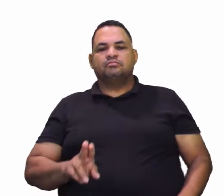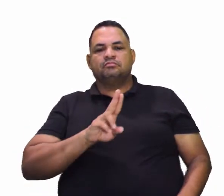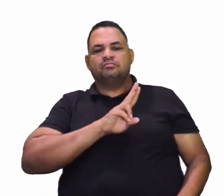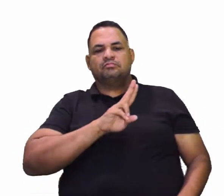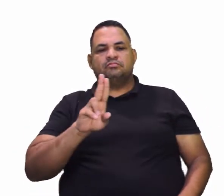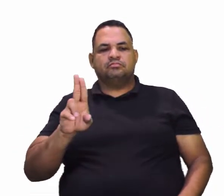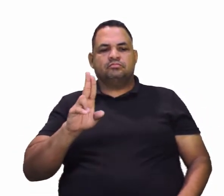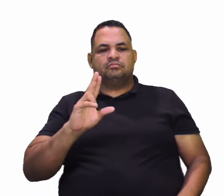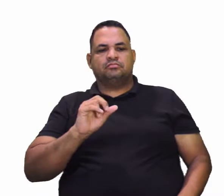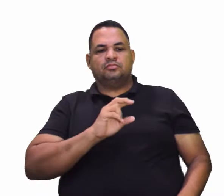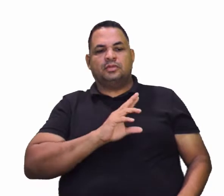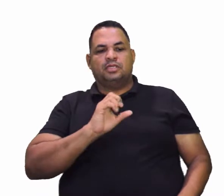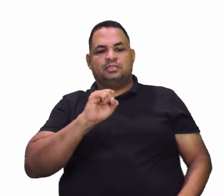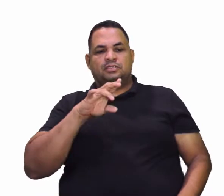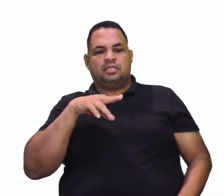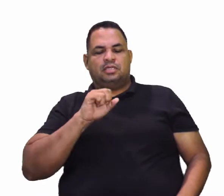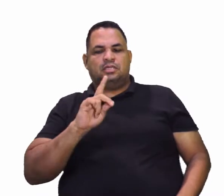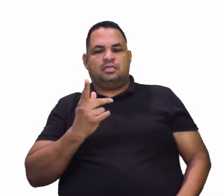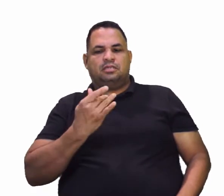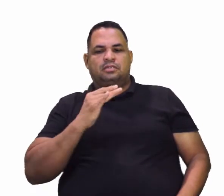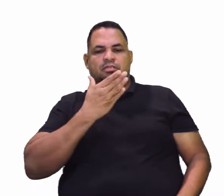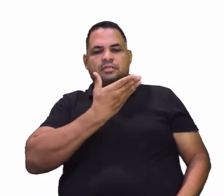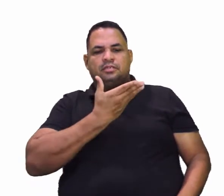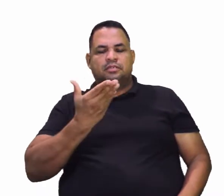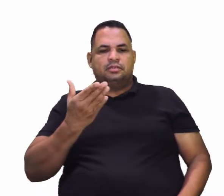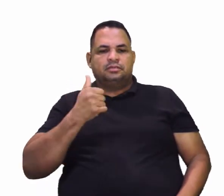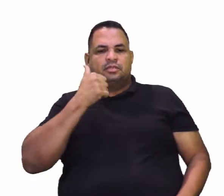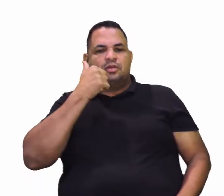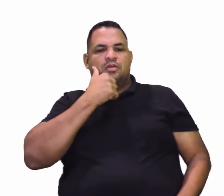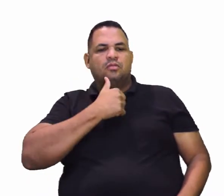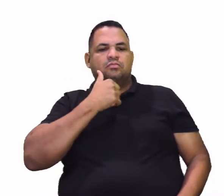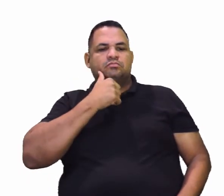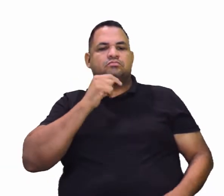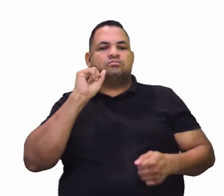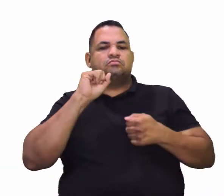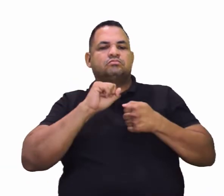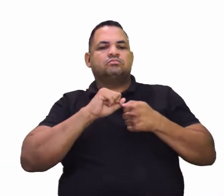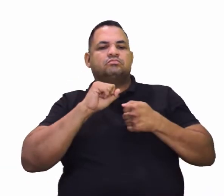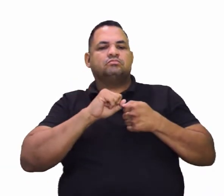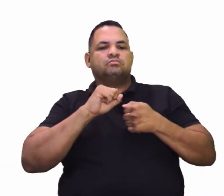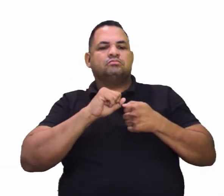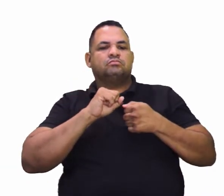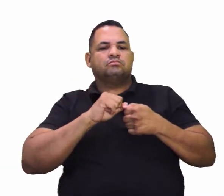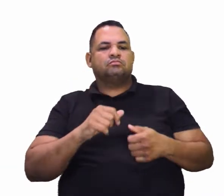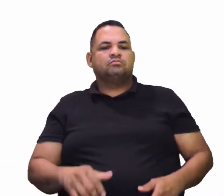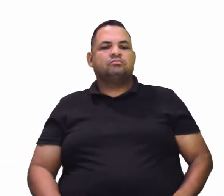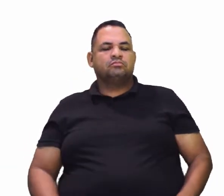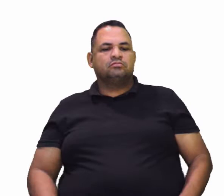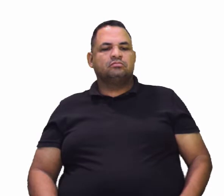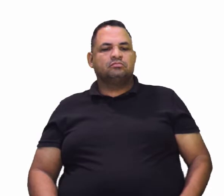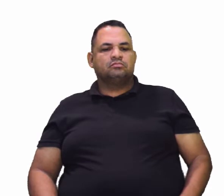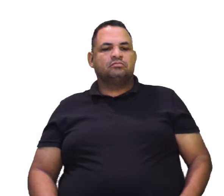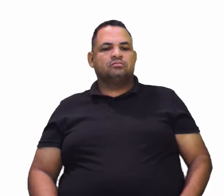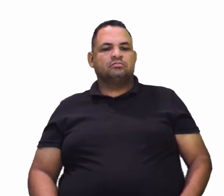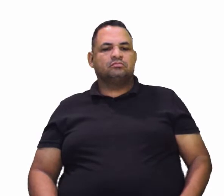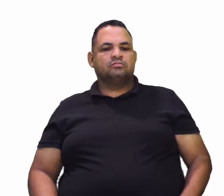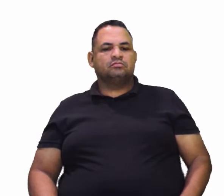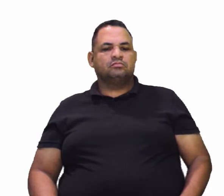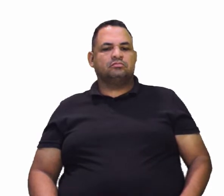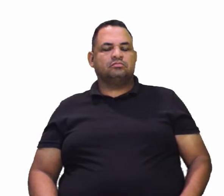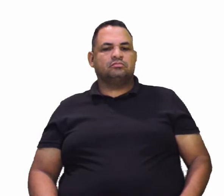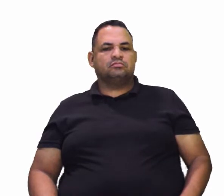é Sara. E aí a Sara, o que ela está fazendo? Sara goes to